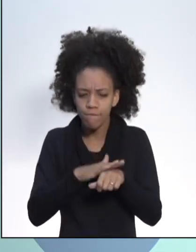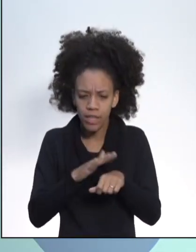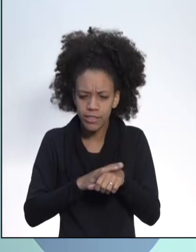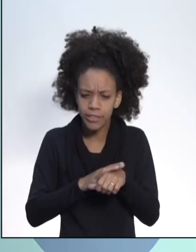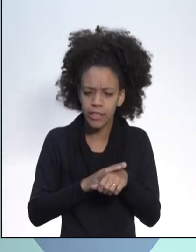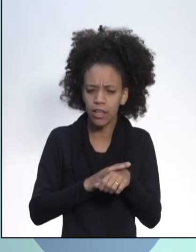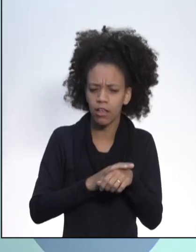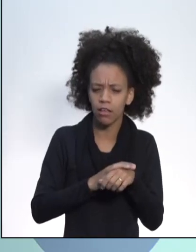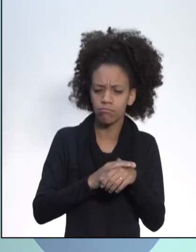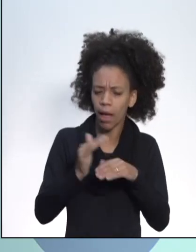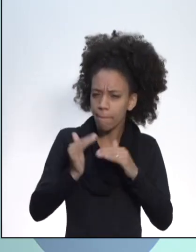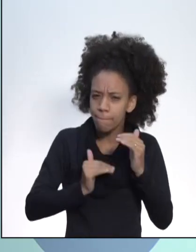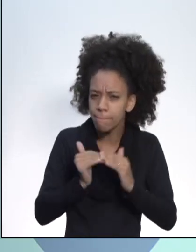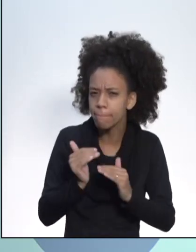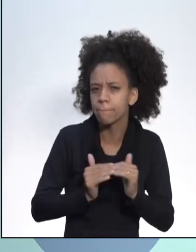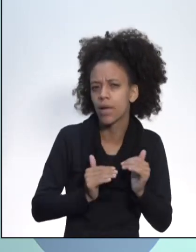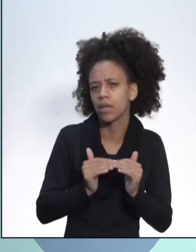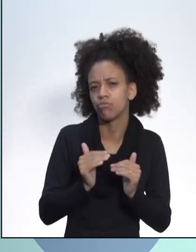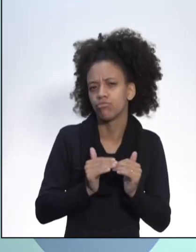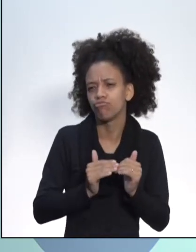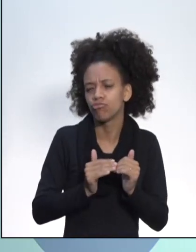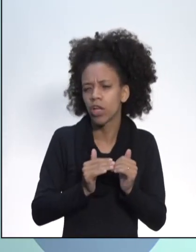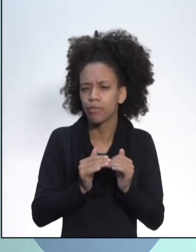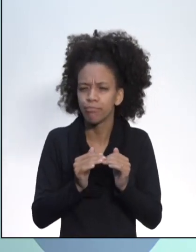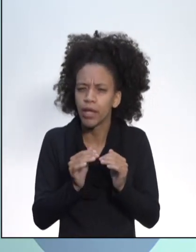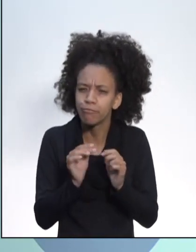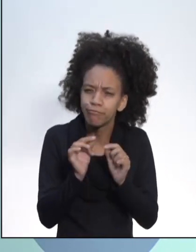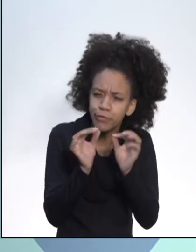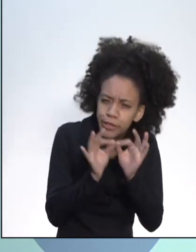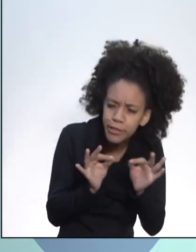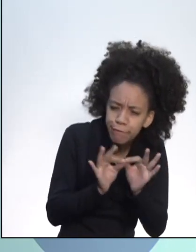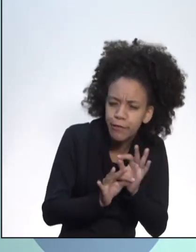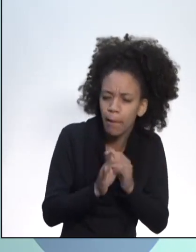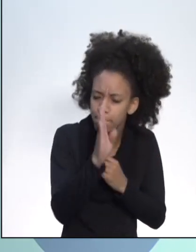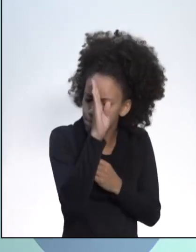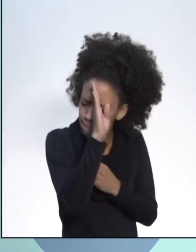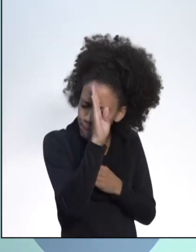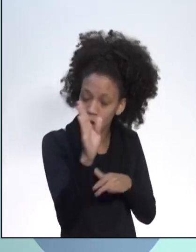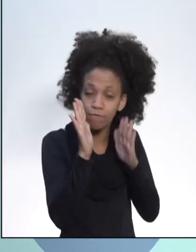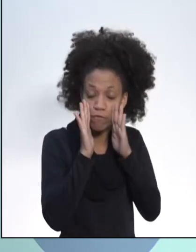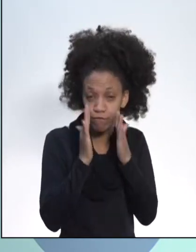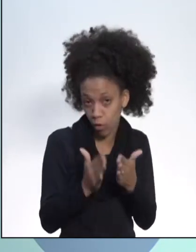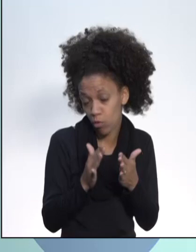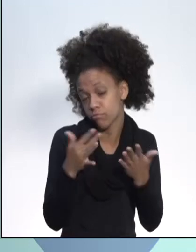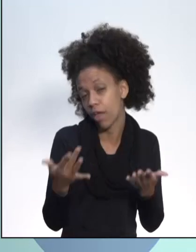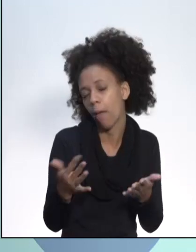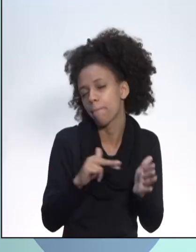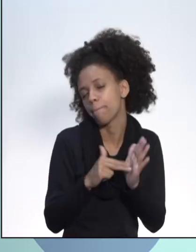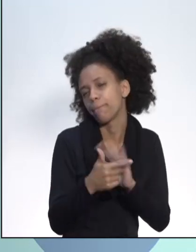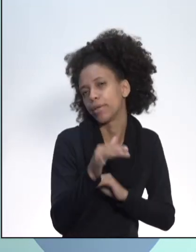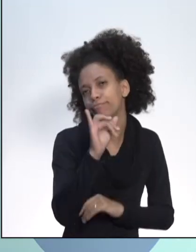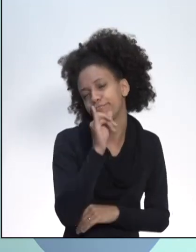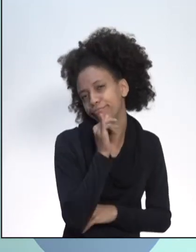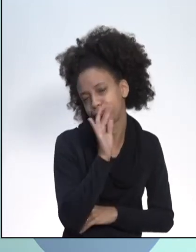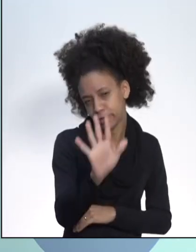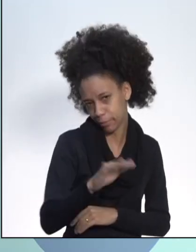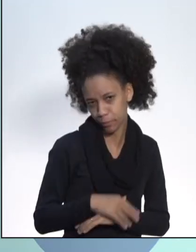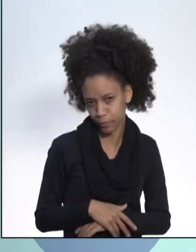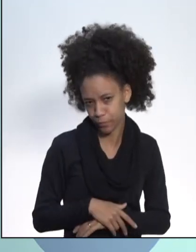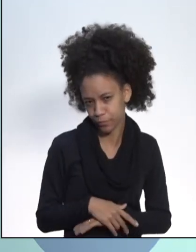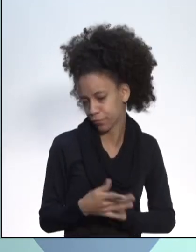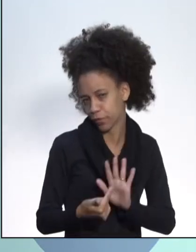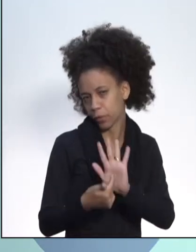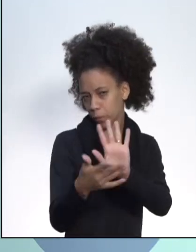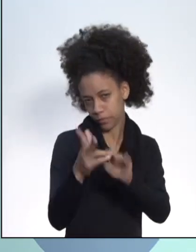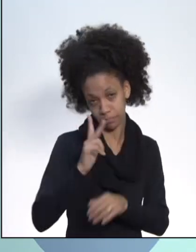atividade, vocês precisam de um mínimo, pelo menos, de determinação. E dependendo da atividade, por exemplo, eu vou trazer um